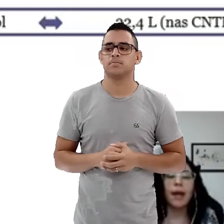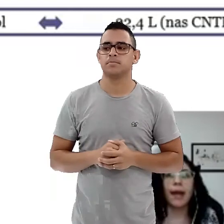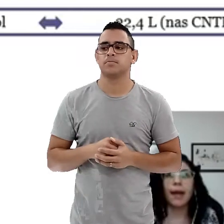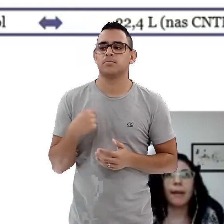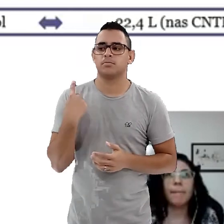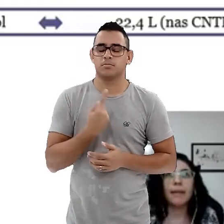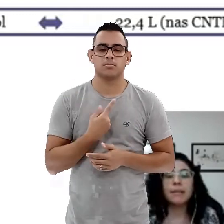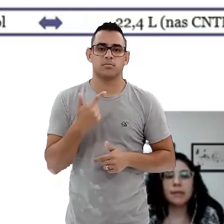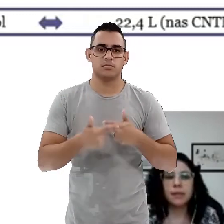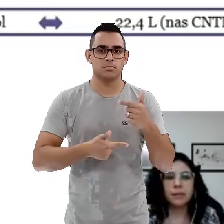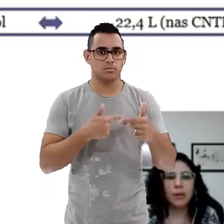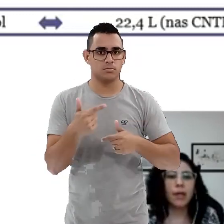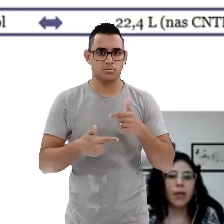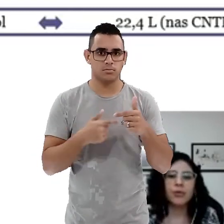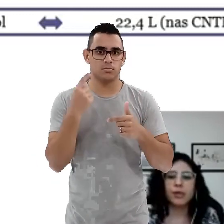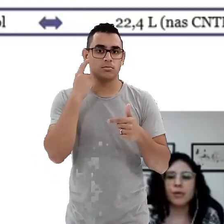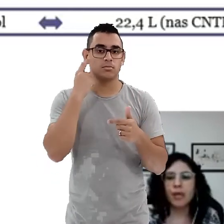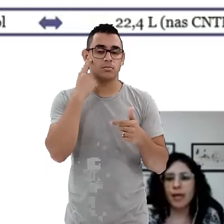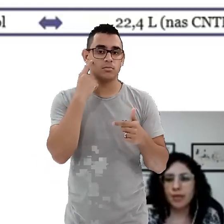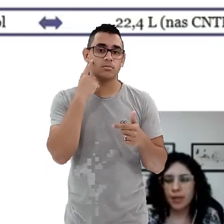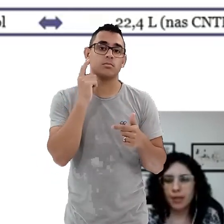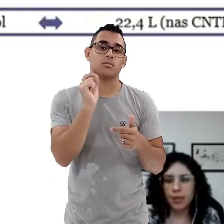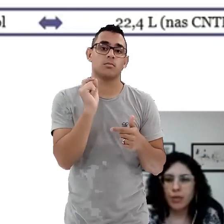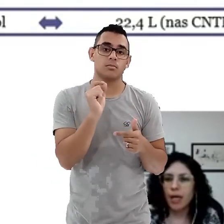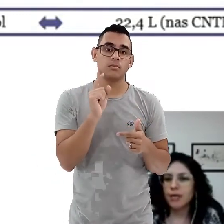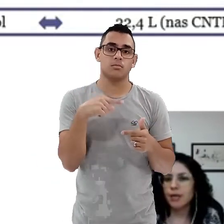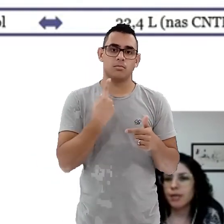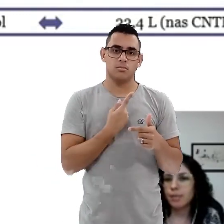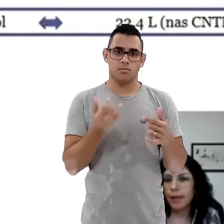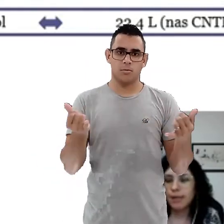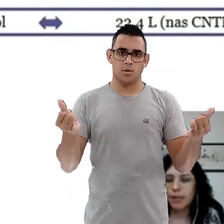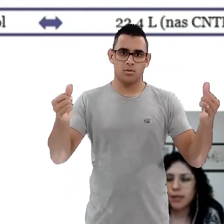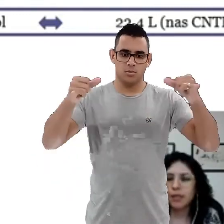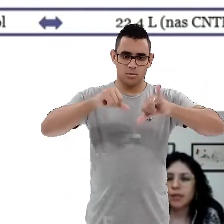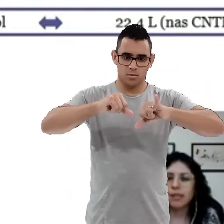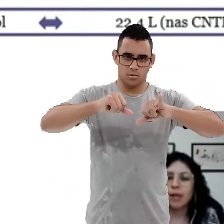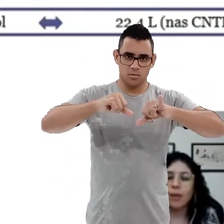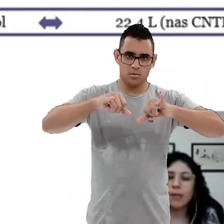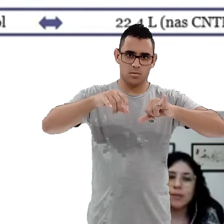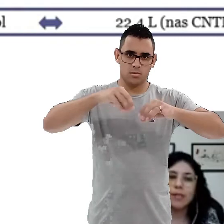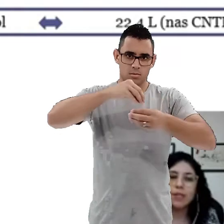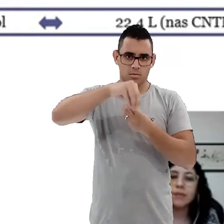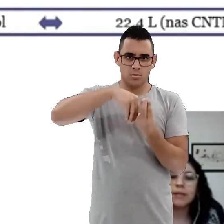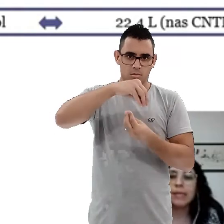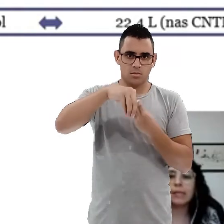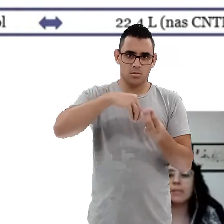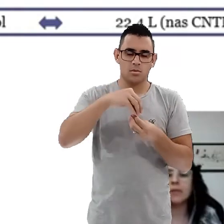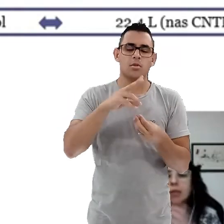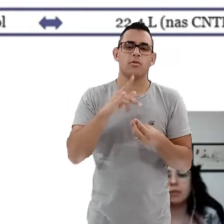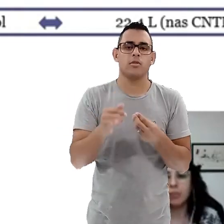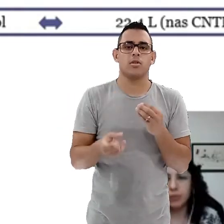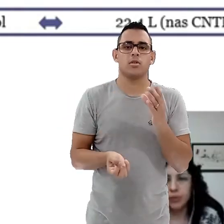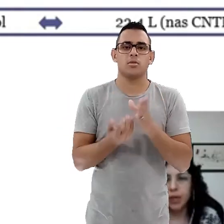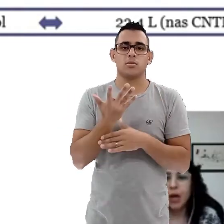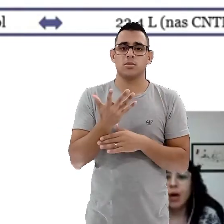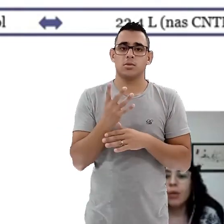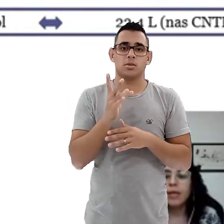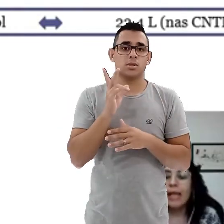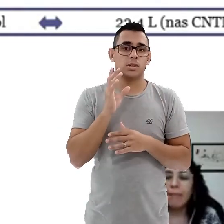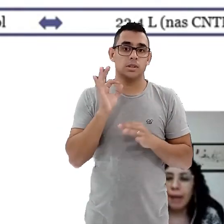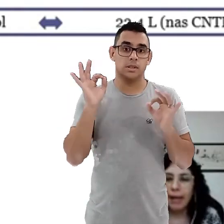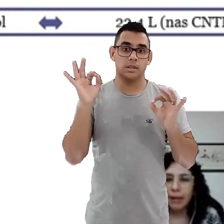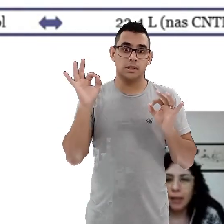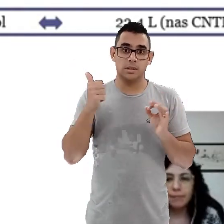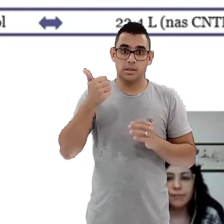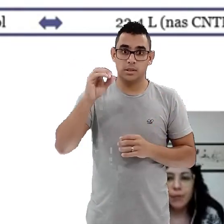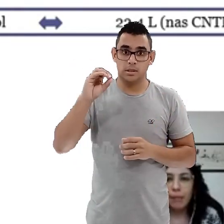trabalhando, pensando que os nossos reagentes, que os reagentes presentes nas nossas equações, eles vão estar 100% puros. O que